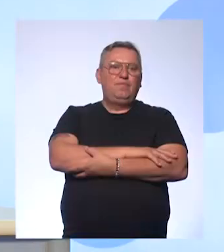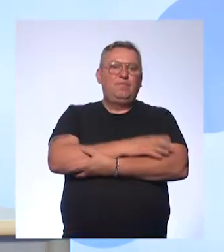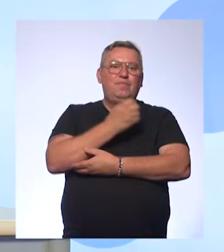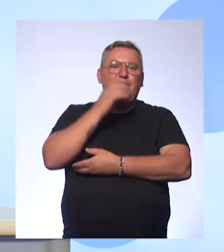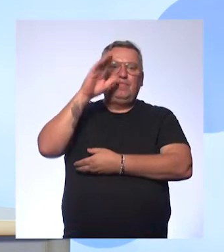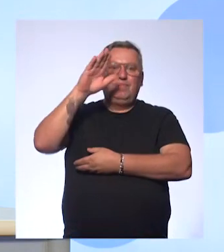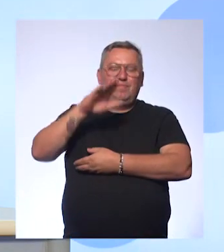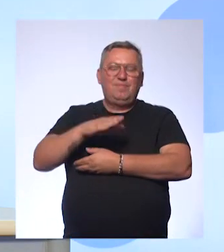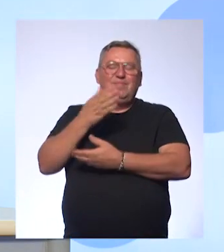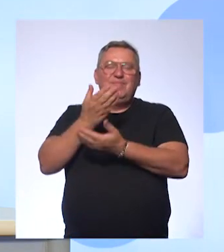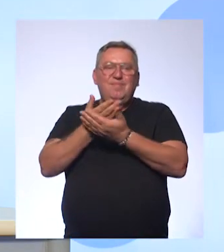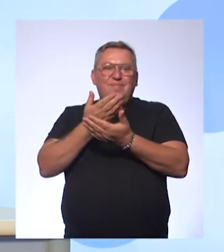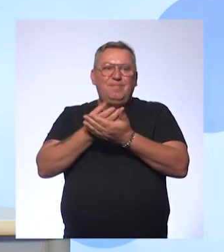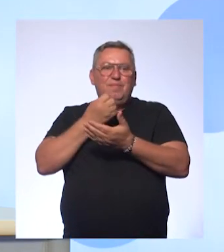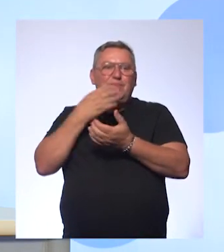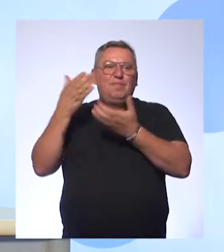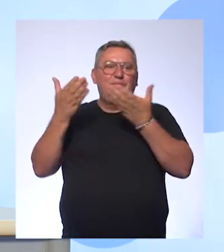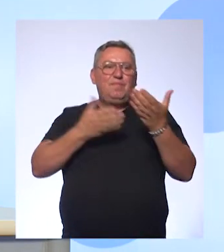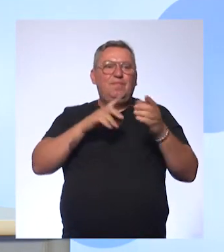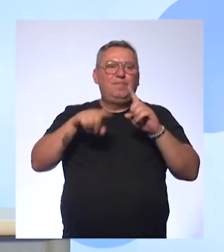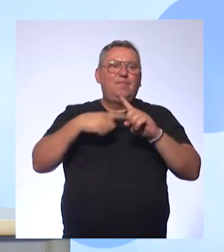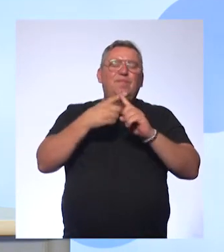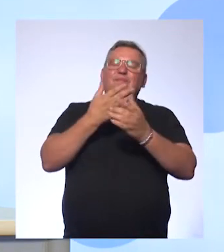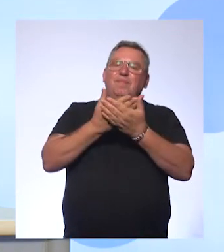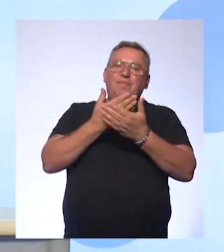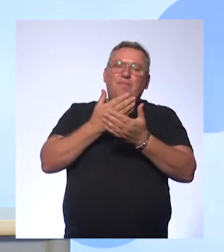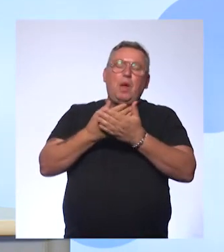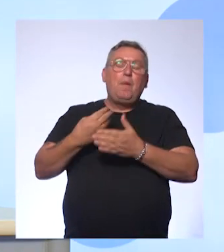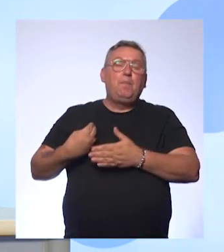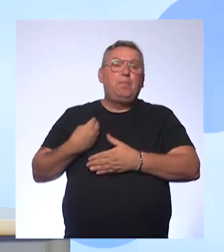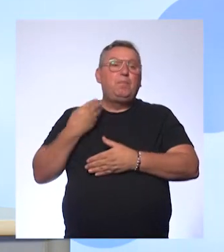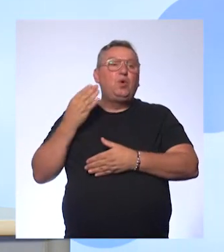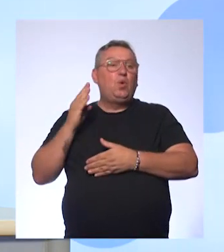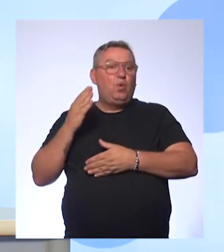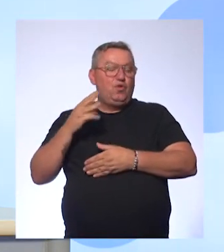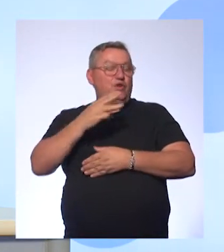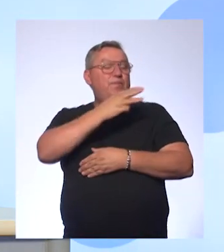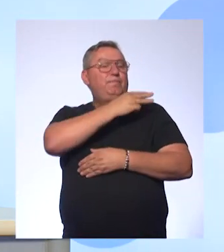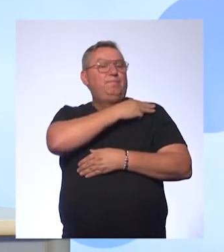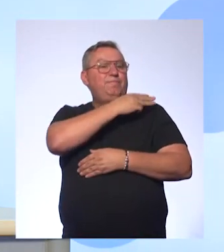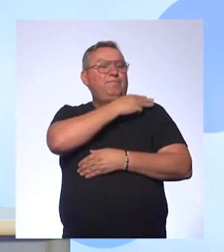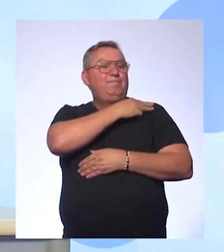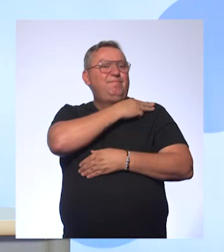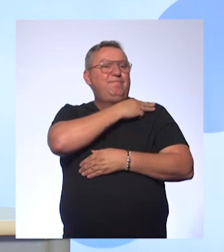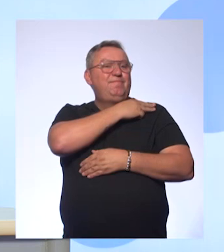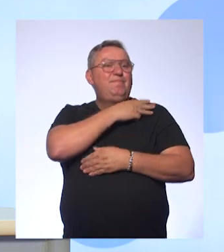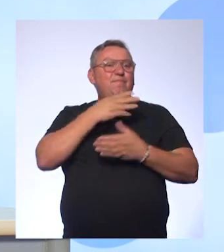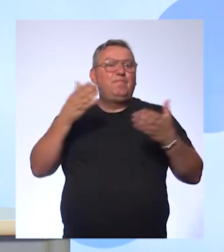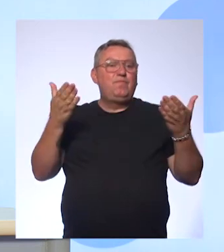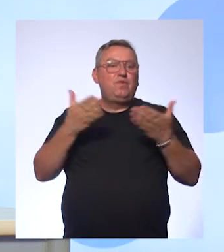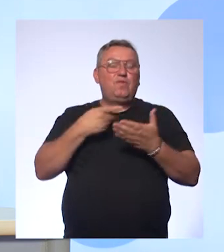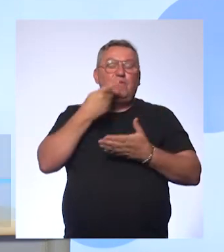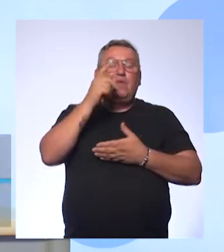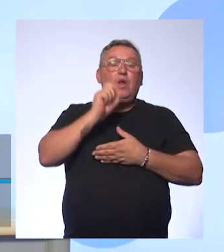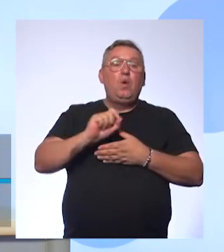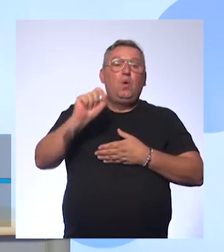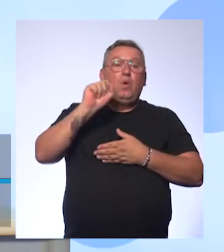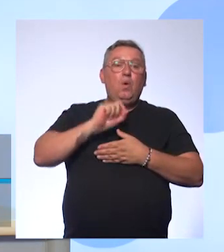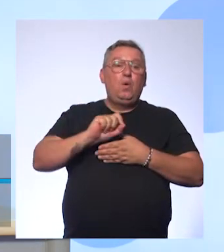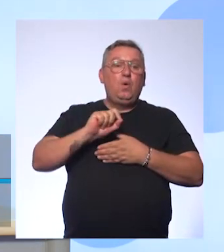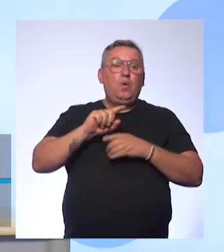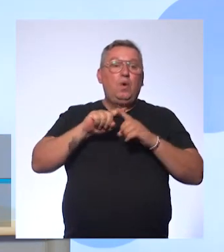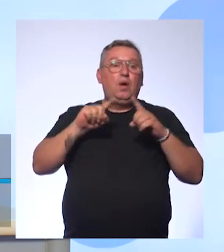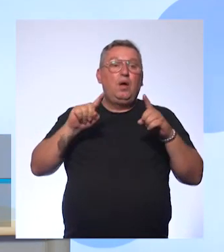Boa noite, estudantes. Sejam bem-vindos a mais uma aula de Biologia, terceira série do ensino médio. E hoje vamos falar um pouquinho sobre